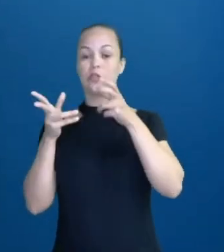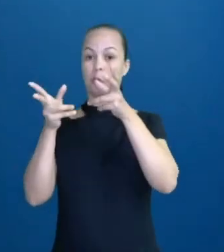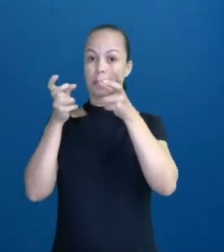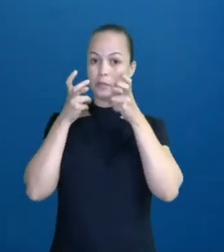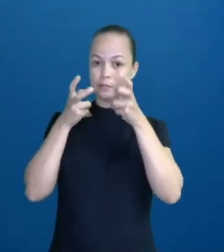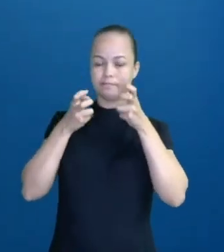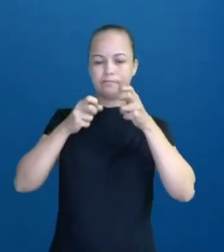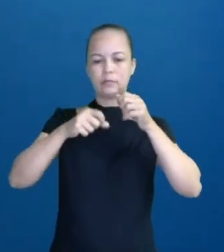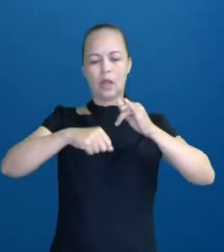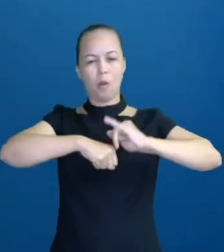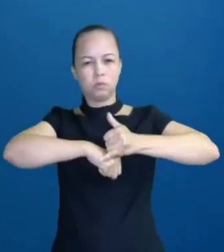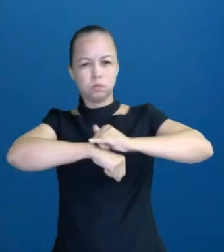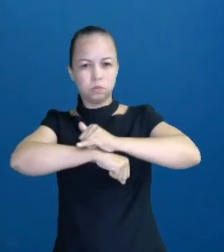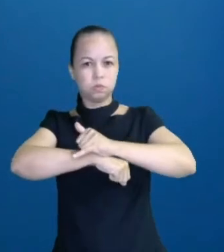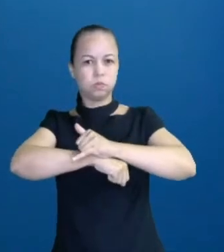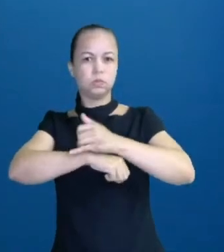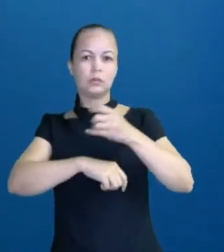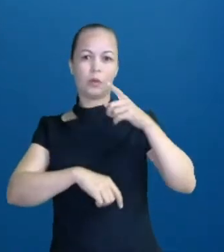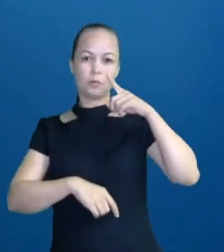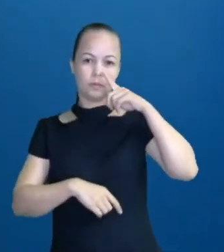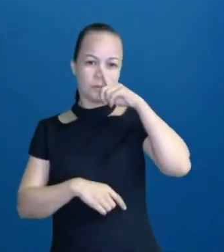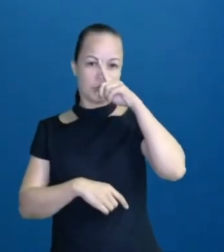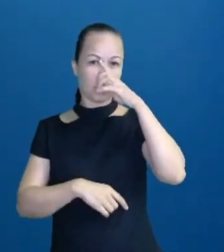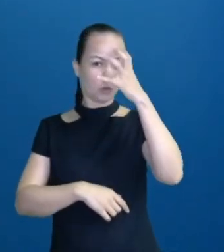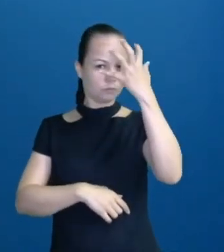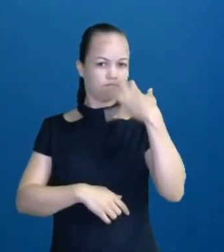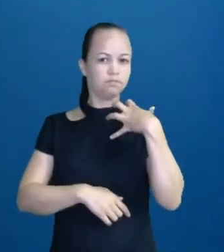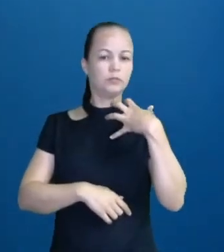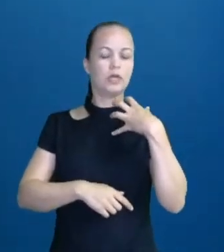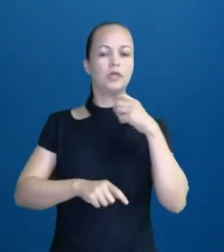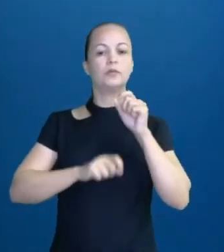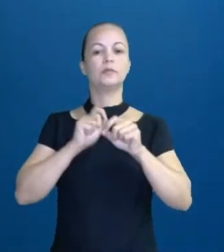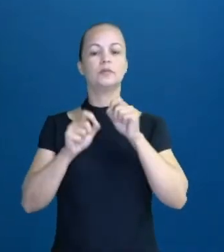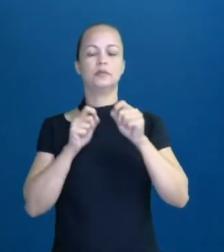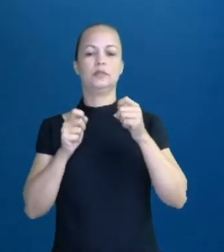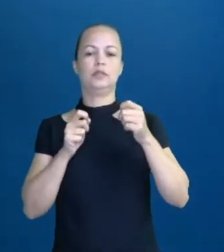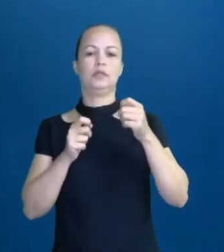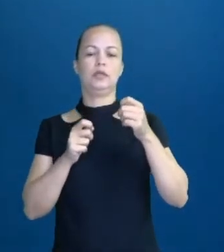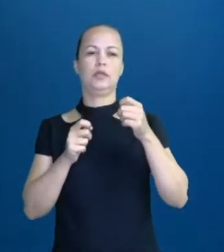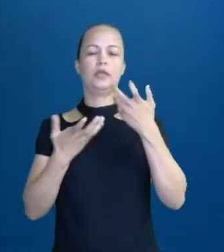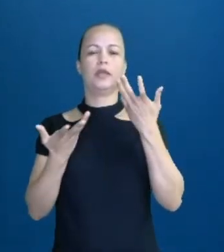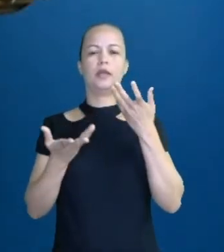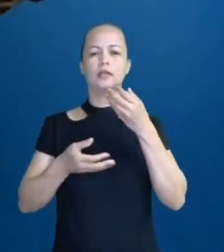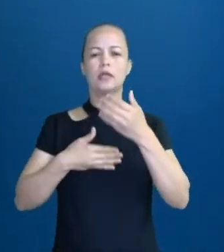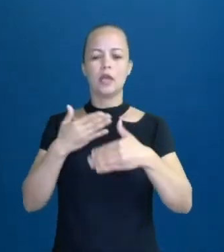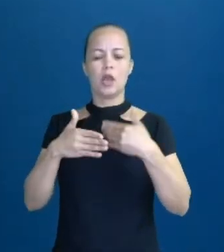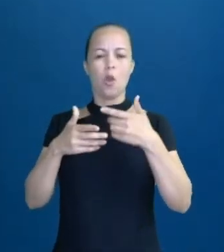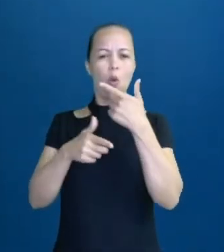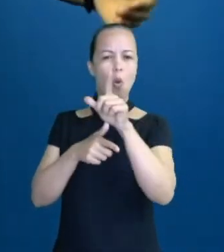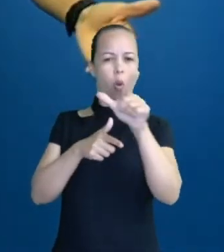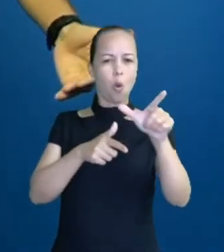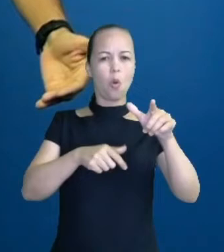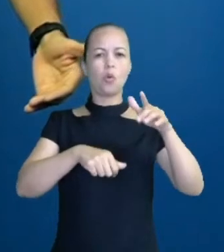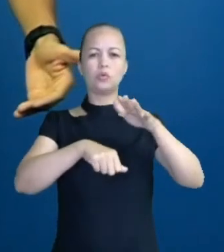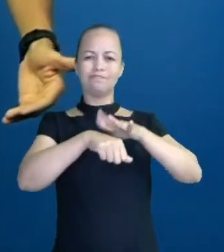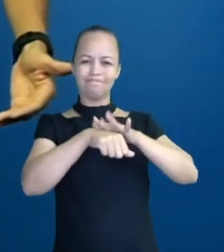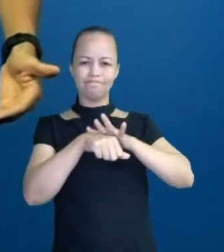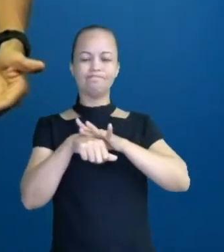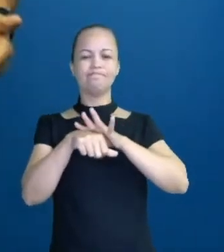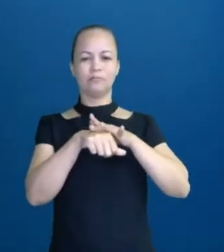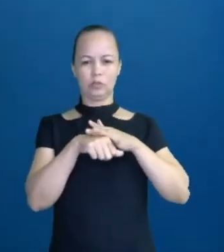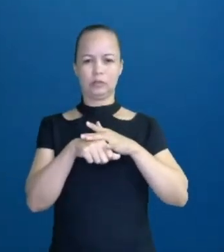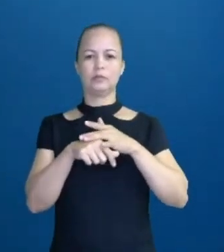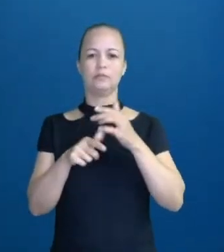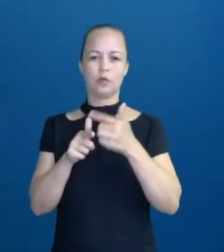a obesidade é uma doença tão séria, é um problema de saúde tão sério, que acaba desencadeando outros problemas de saúde,